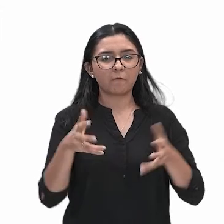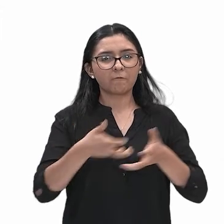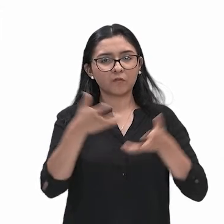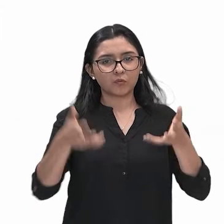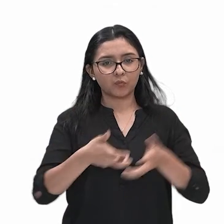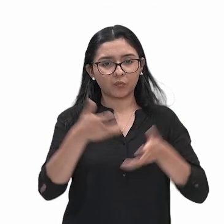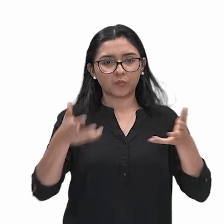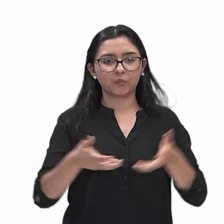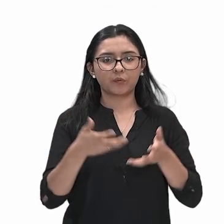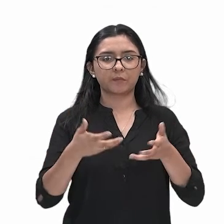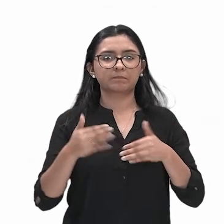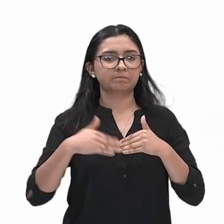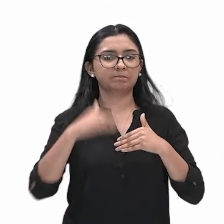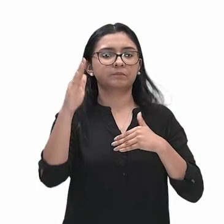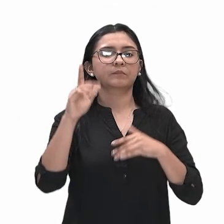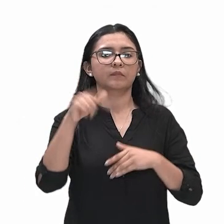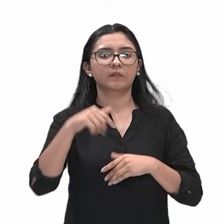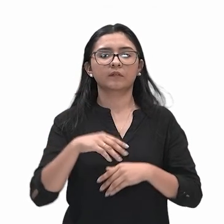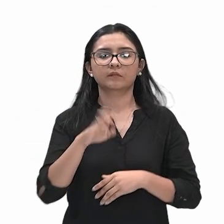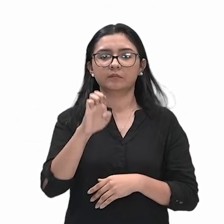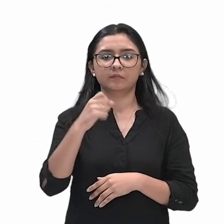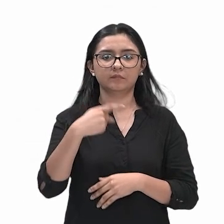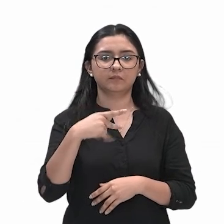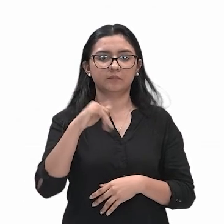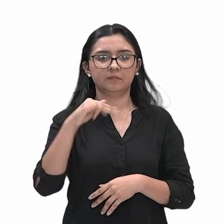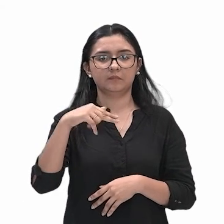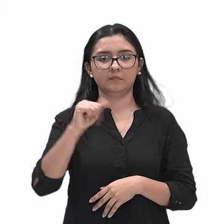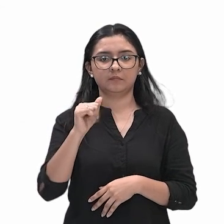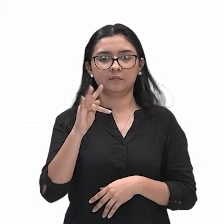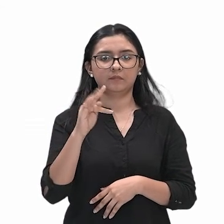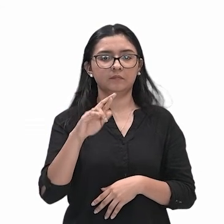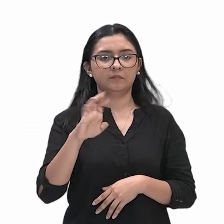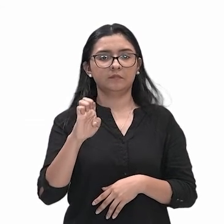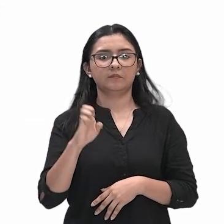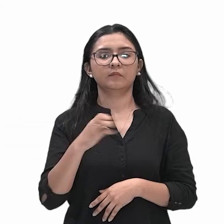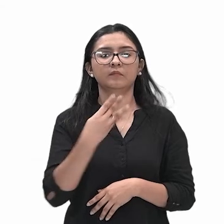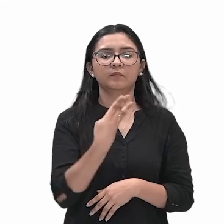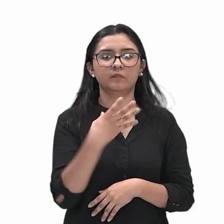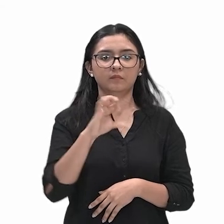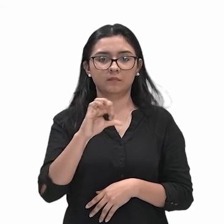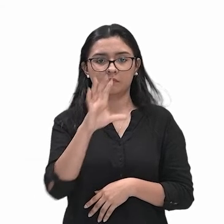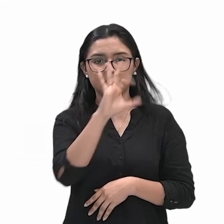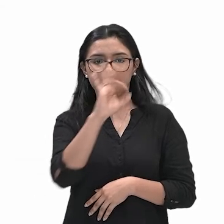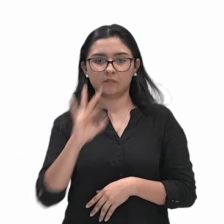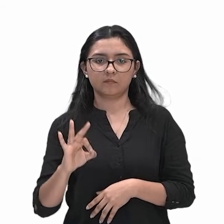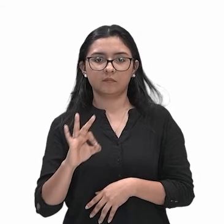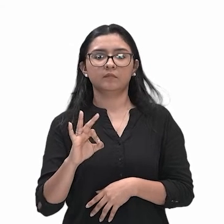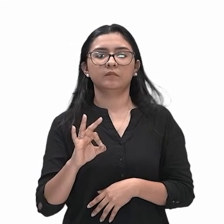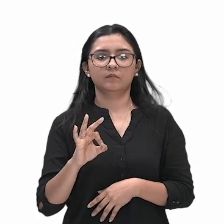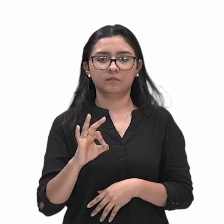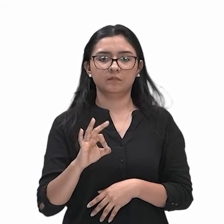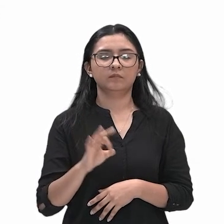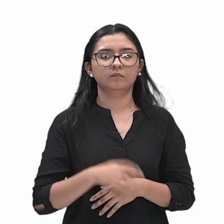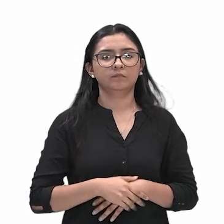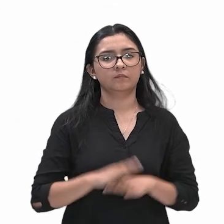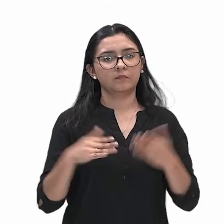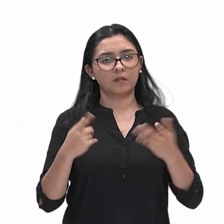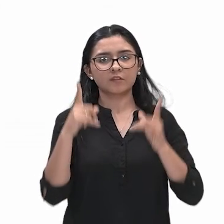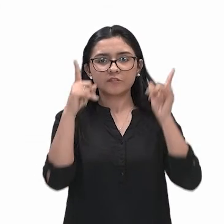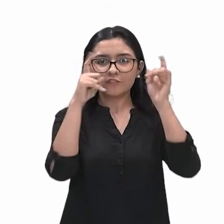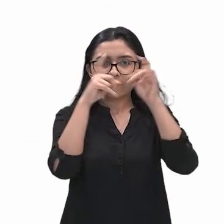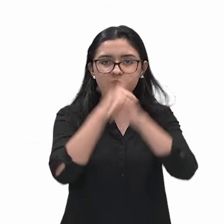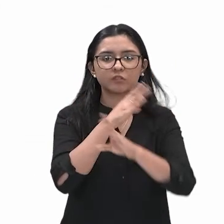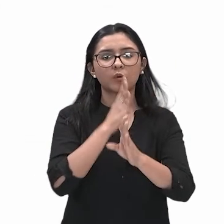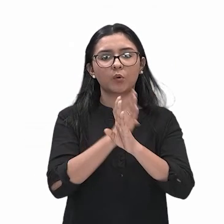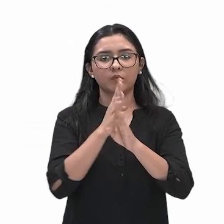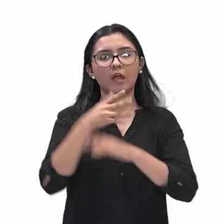das proteínas é o espinafre, com 49% ali de proteína. É difícil achar, né? Eu sei, aqui na